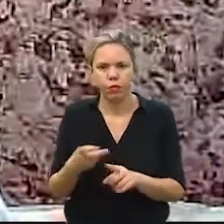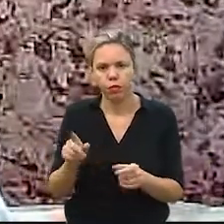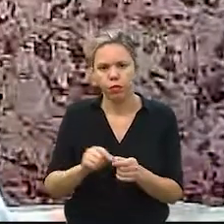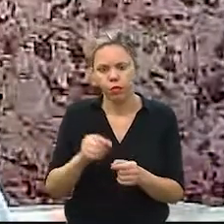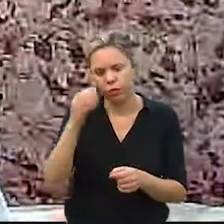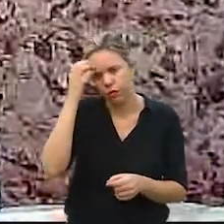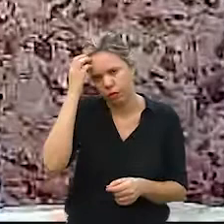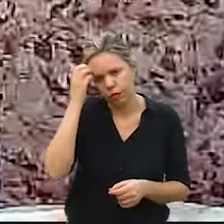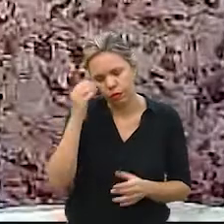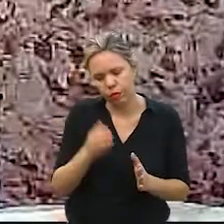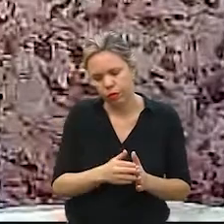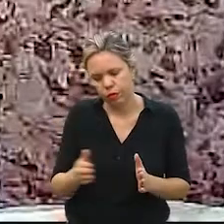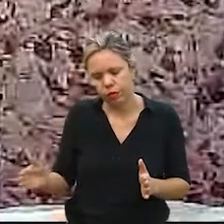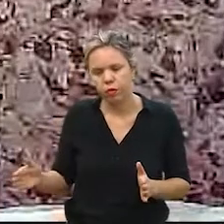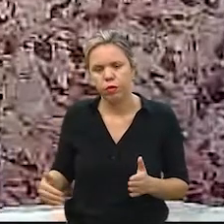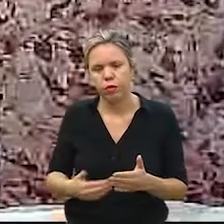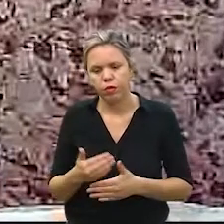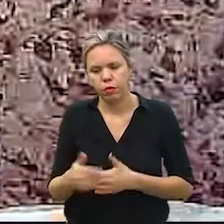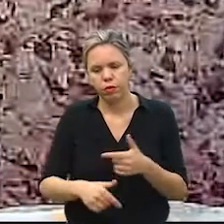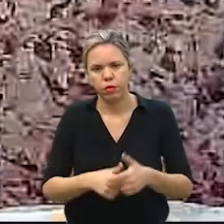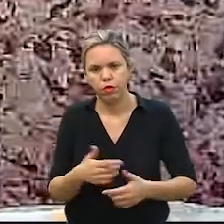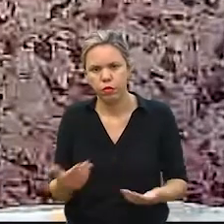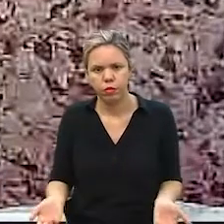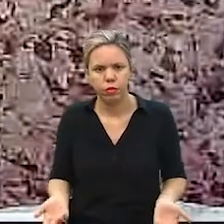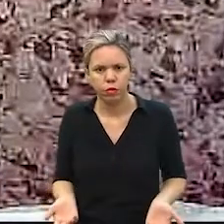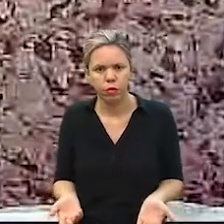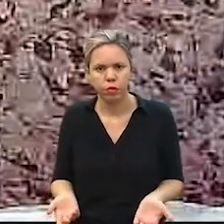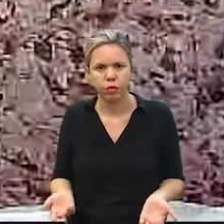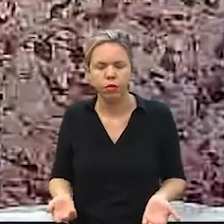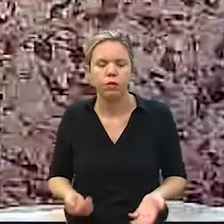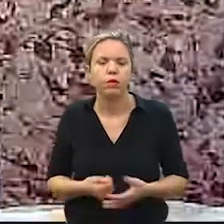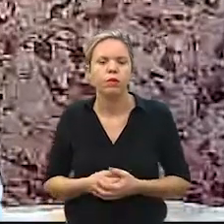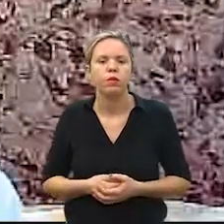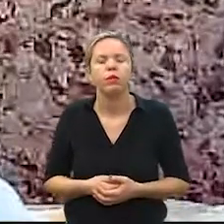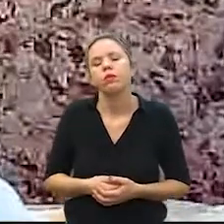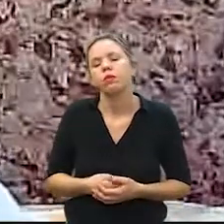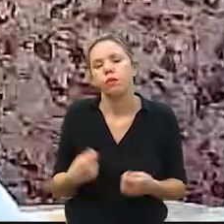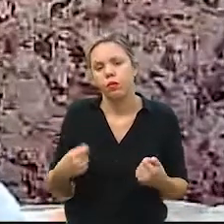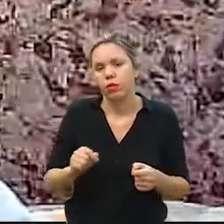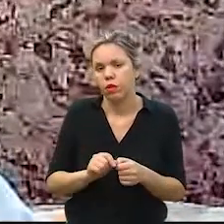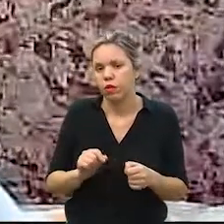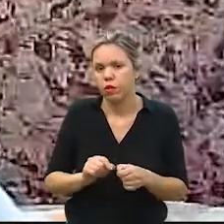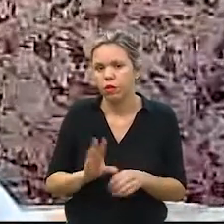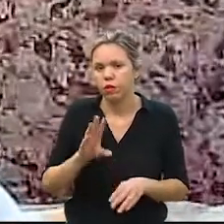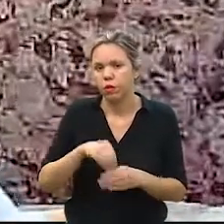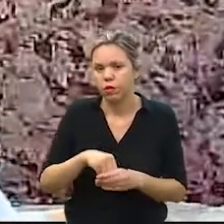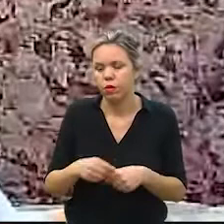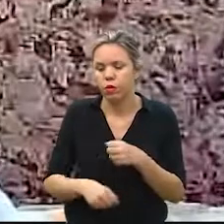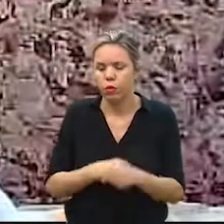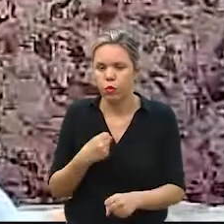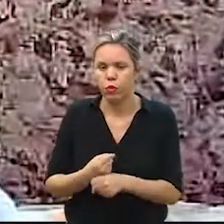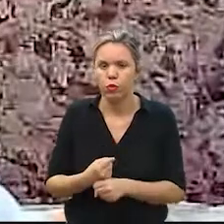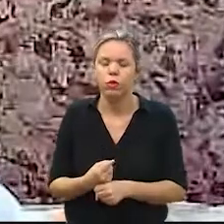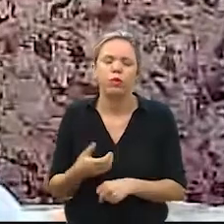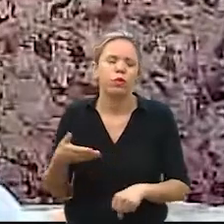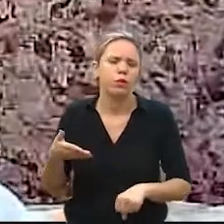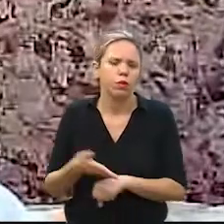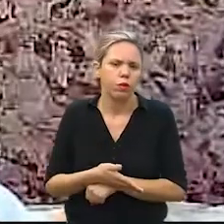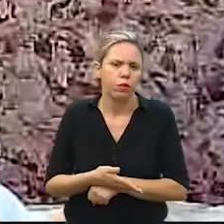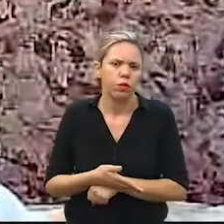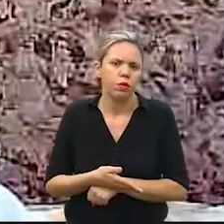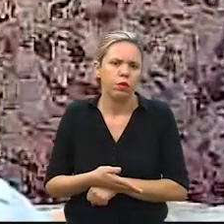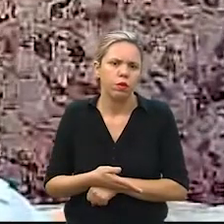fazer durante o próximo exercício, durante o próximo ano, tem que ser previsto neste ano e tem que estar